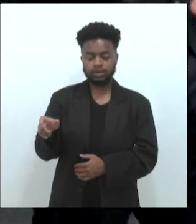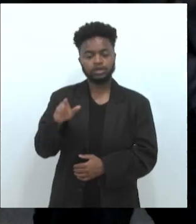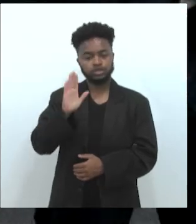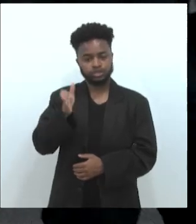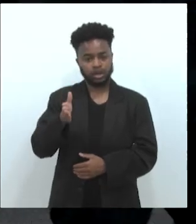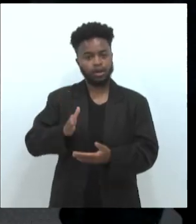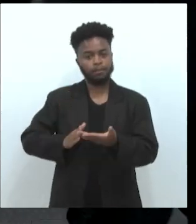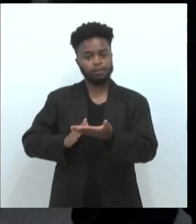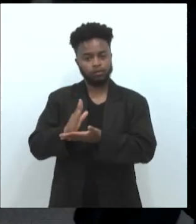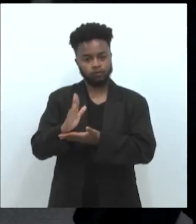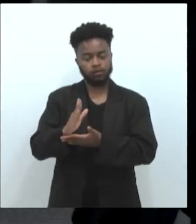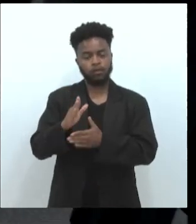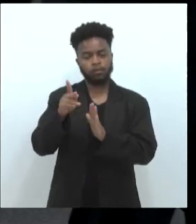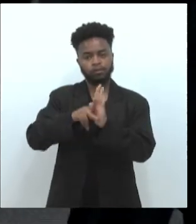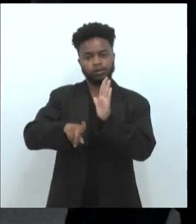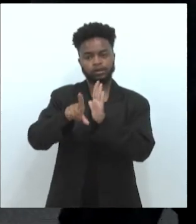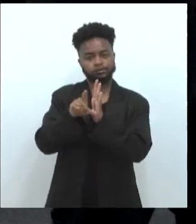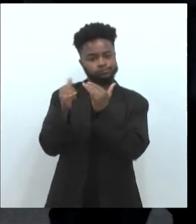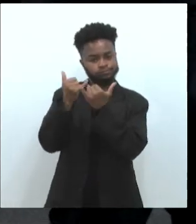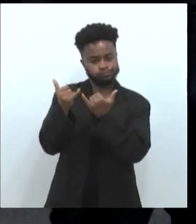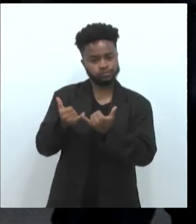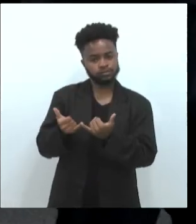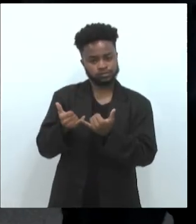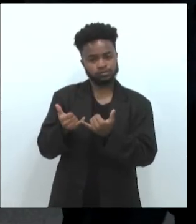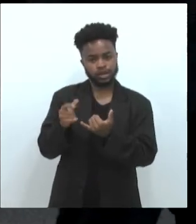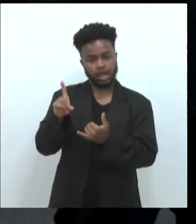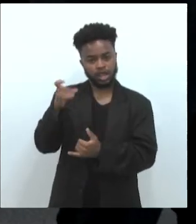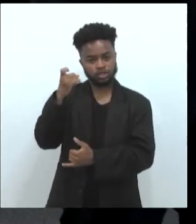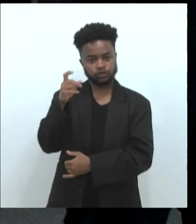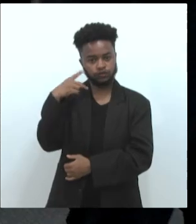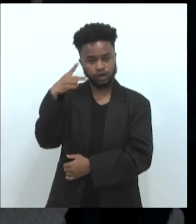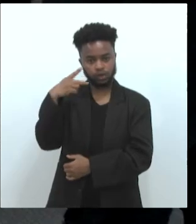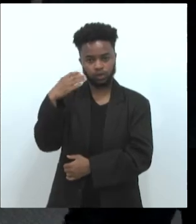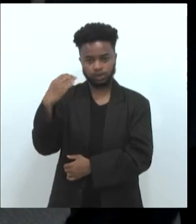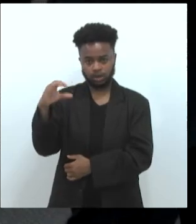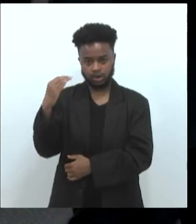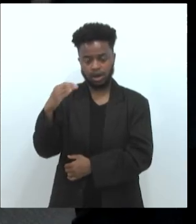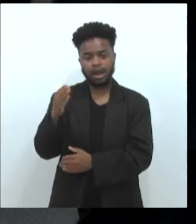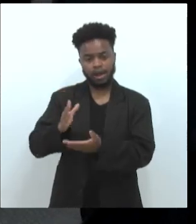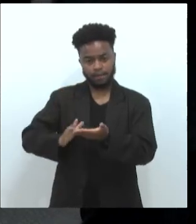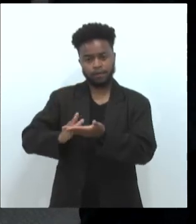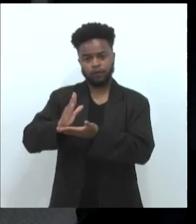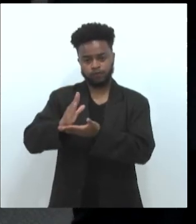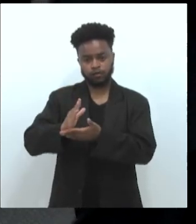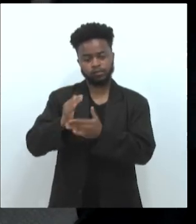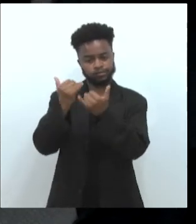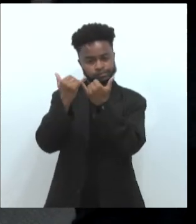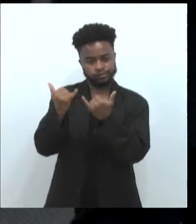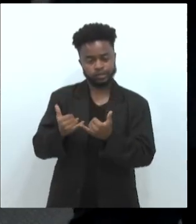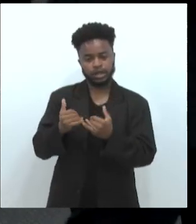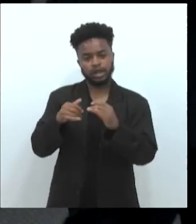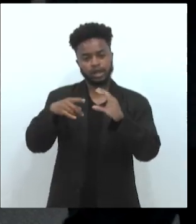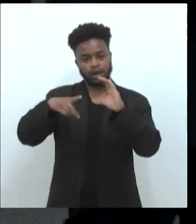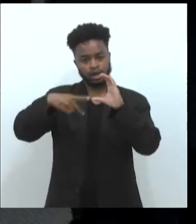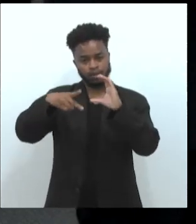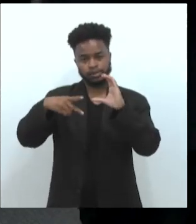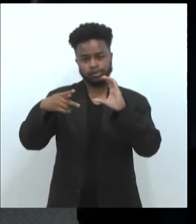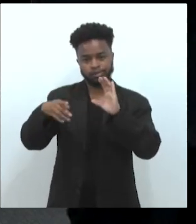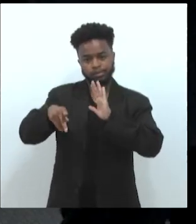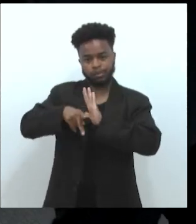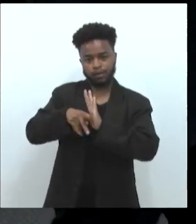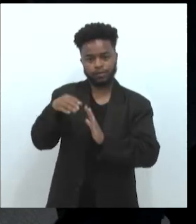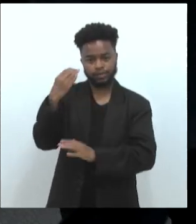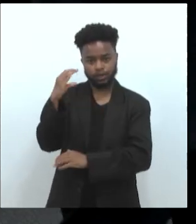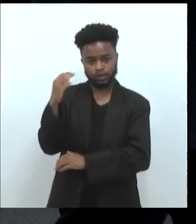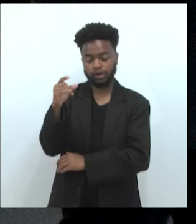projeto similar, foi vereador de Niterói, na Câmara de Vereadores de Niterói. Então é um